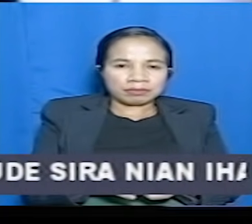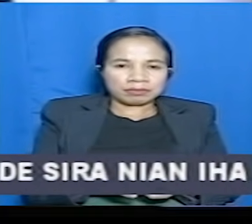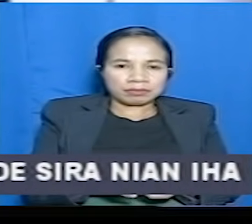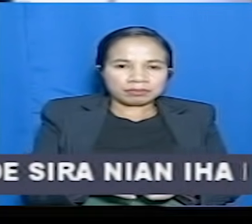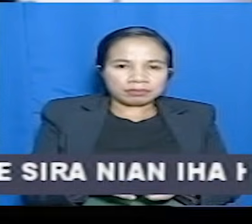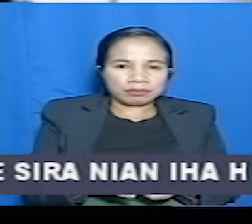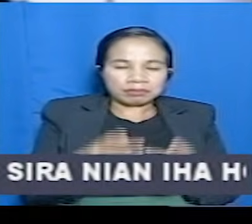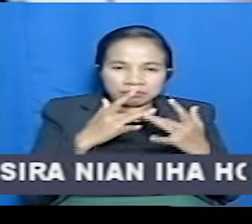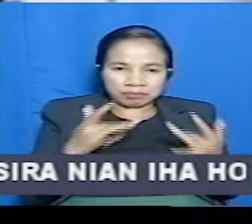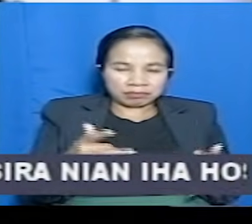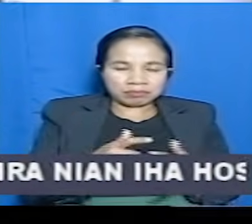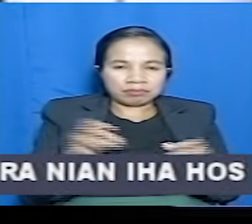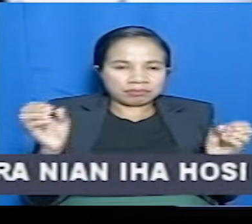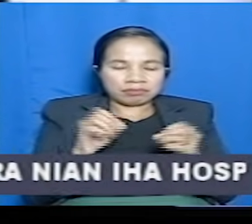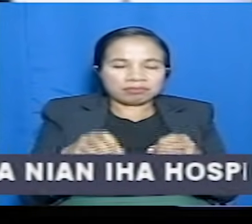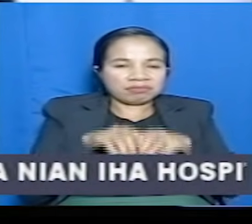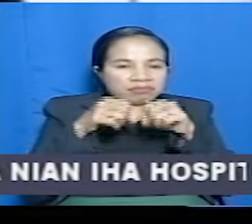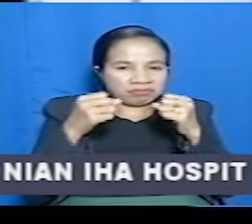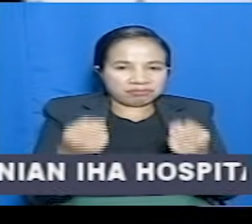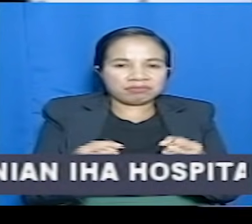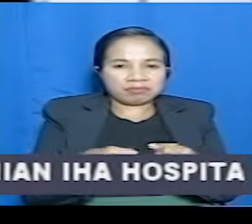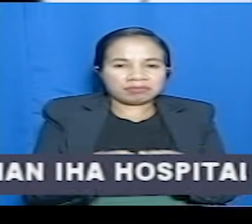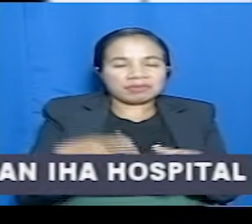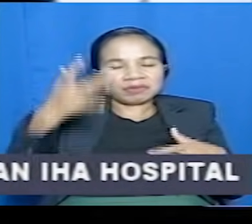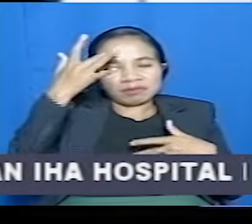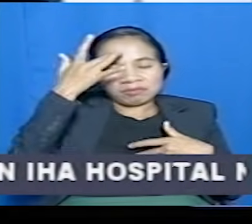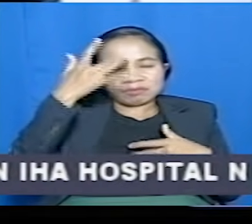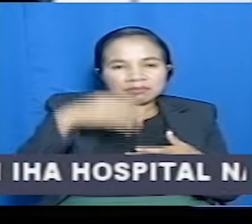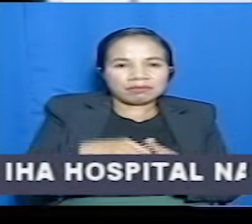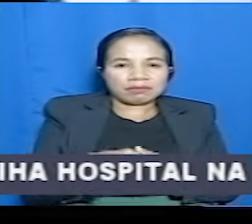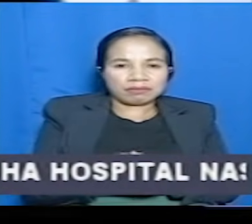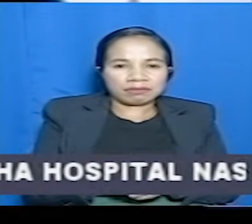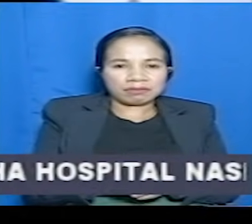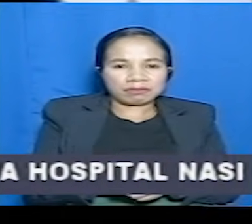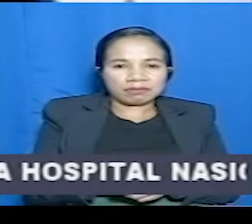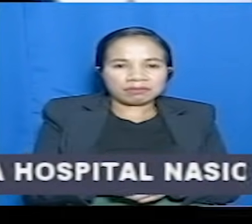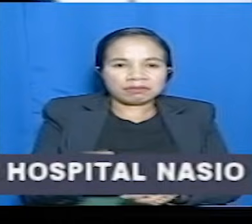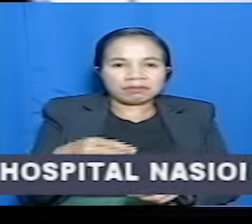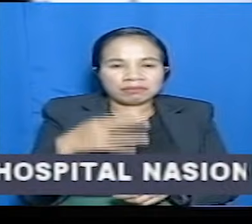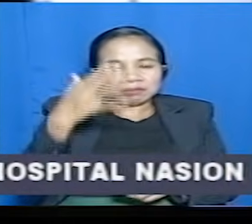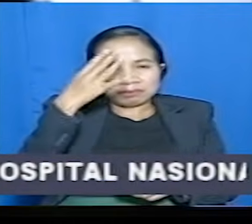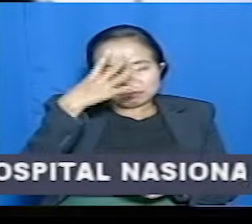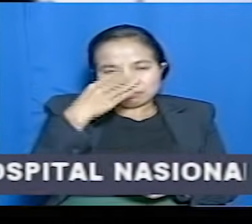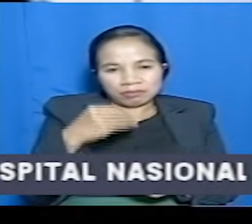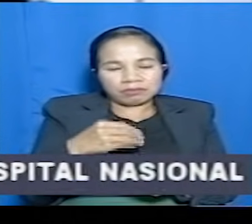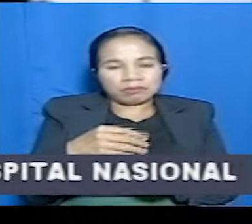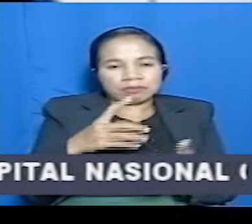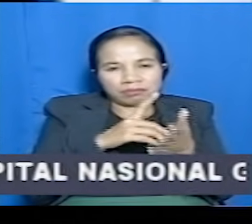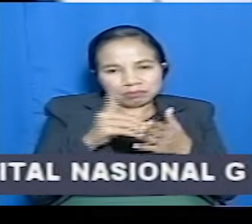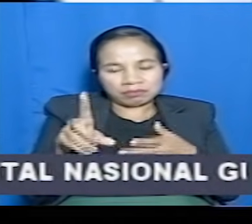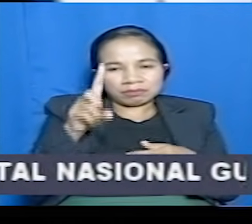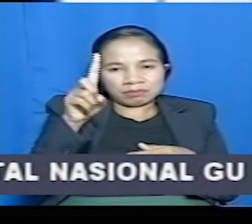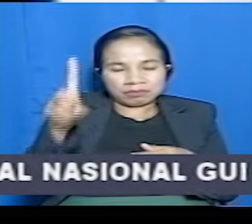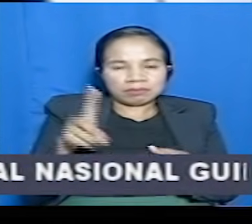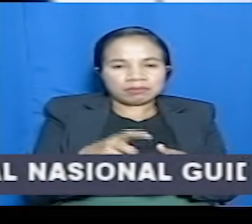hotu, ni coração mos la zoga ida. Ni moras makidane nebe baisha na ba halo semana ida